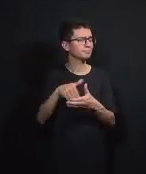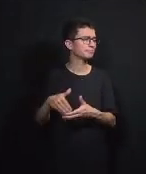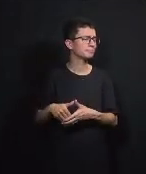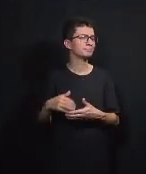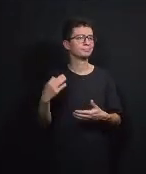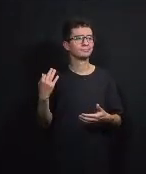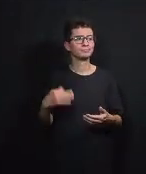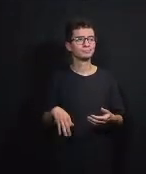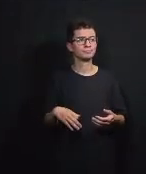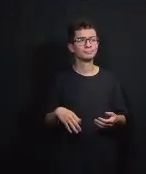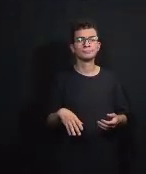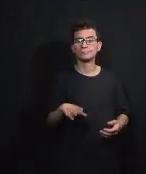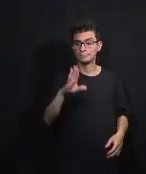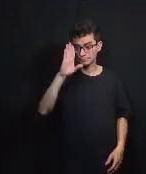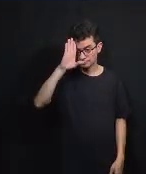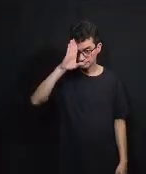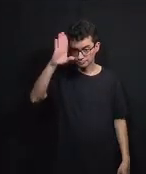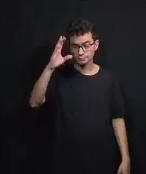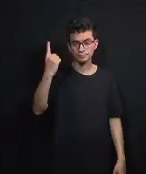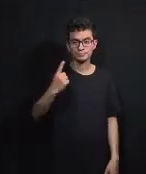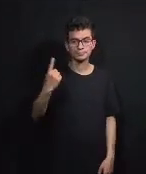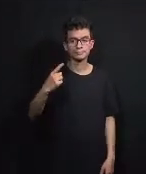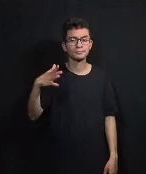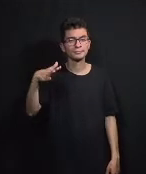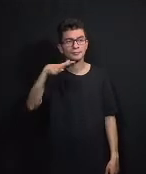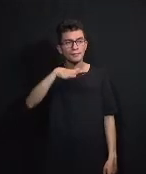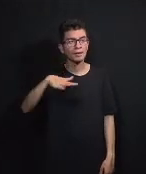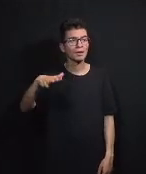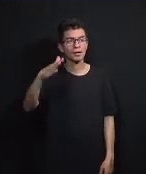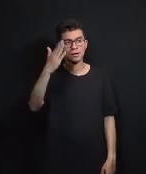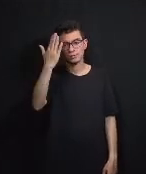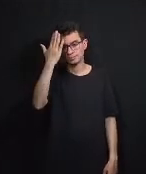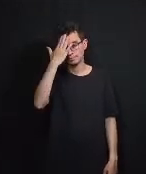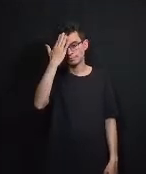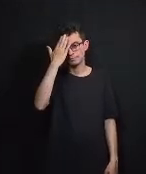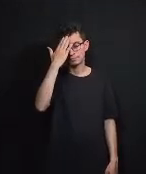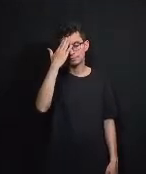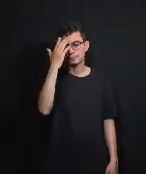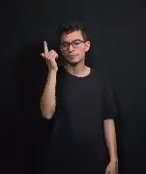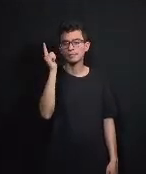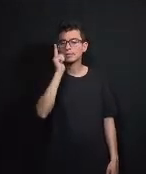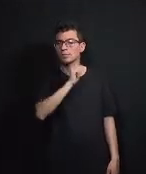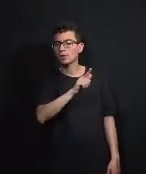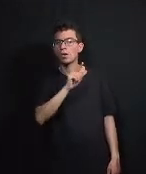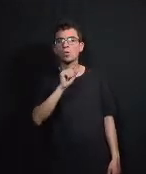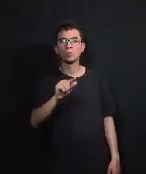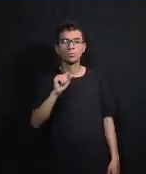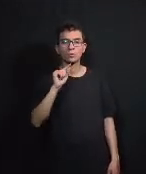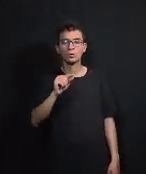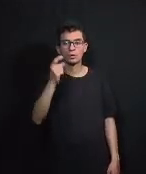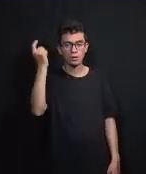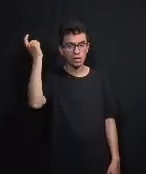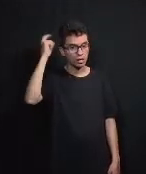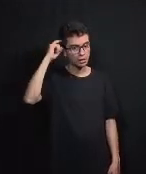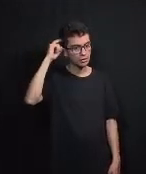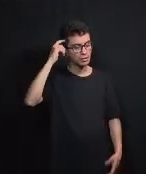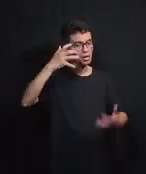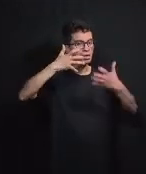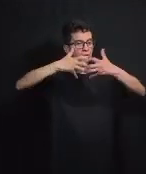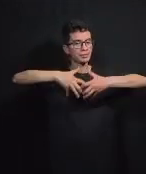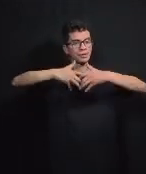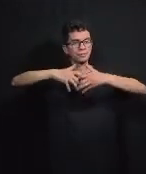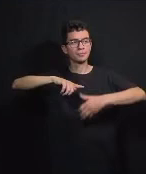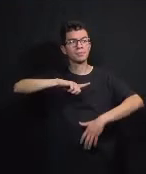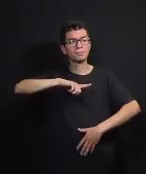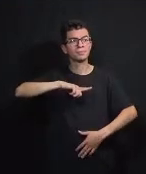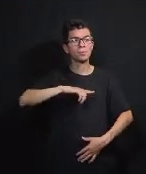vai se instalar de uma maneira ou de outra, nós vamos ter uma volta que também não pensemos que a democracia que tínhamos